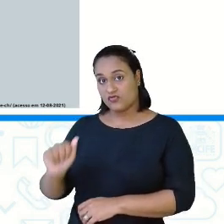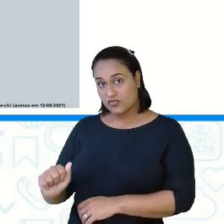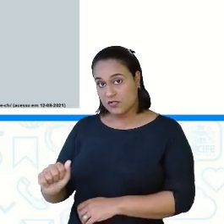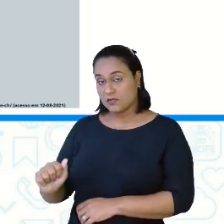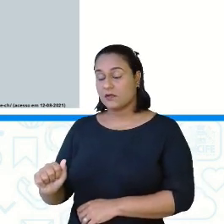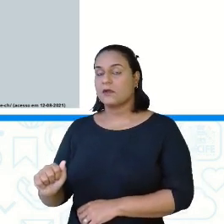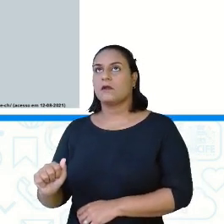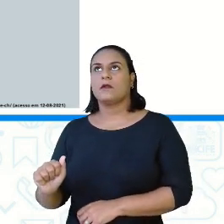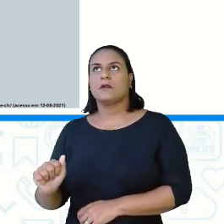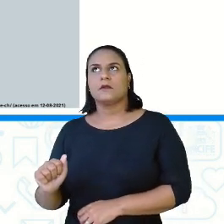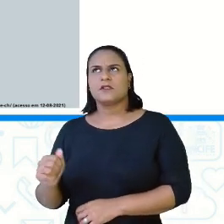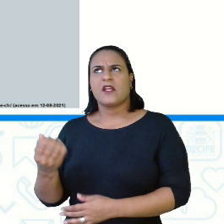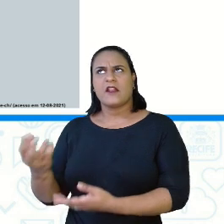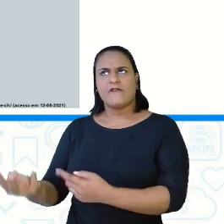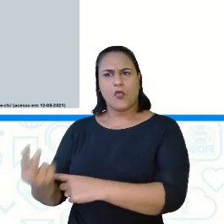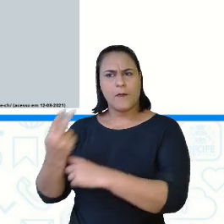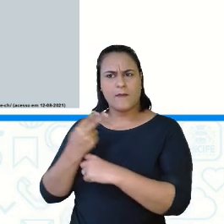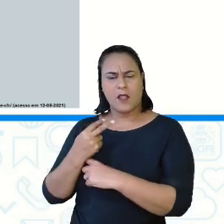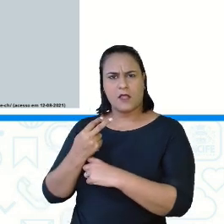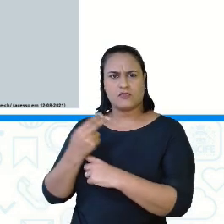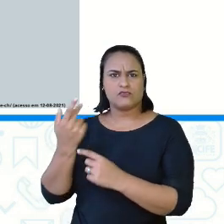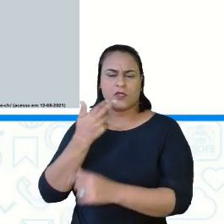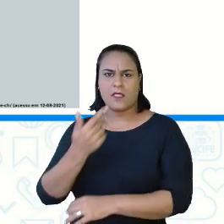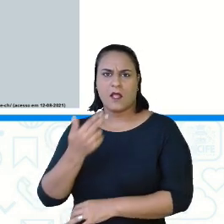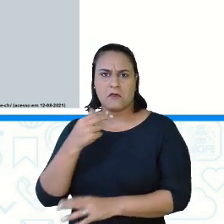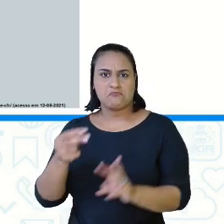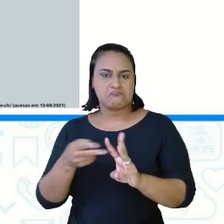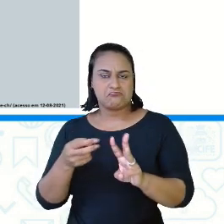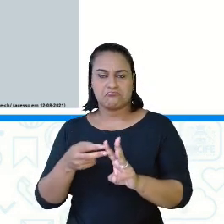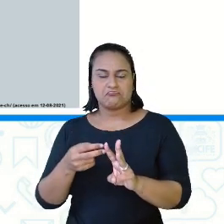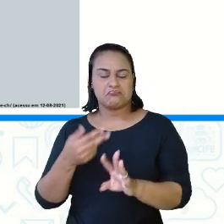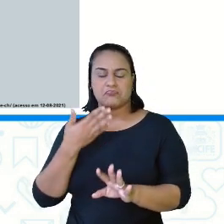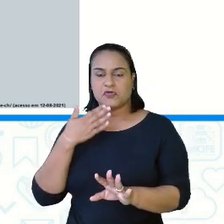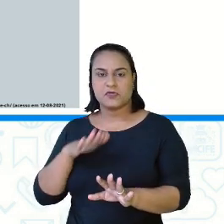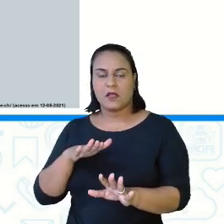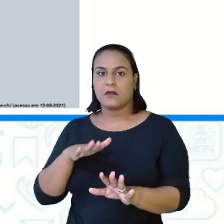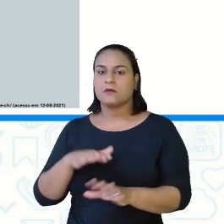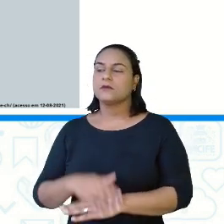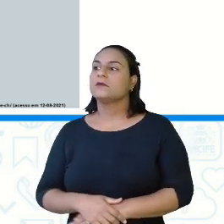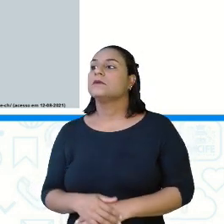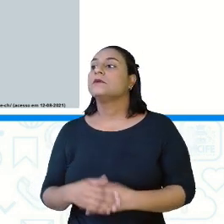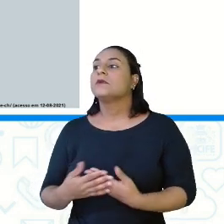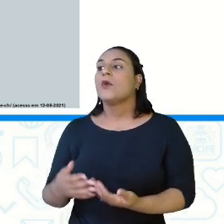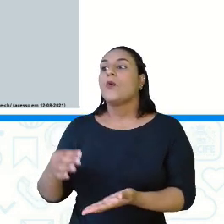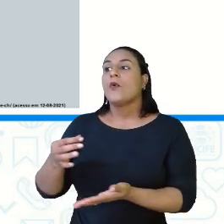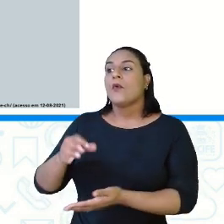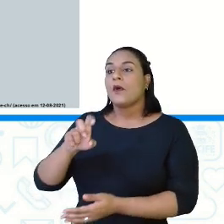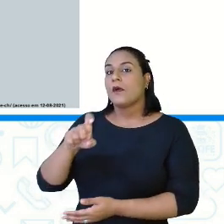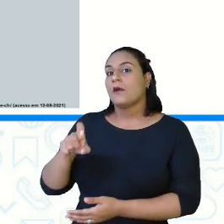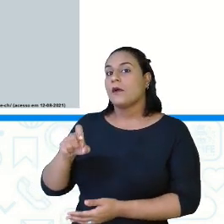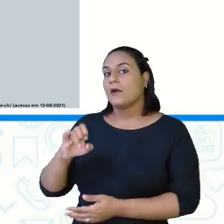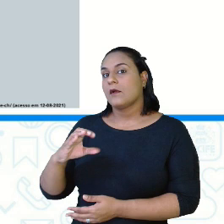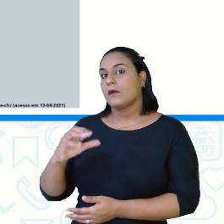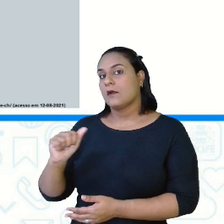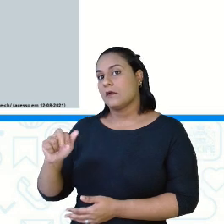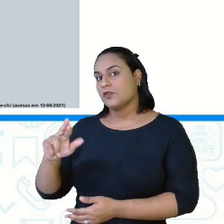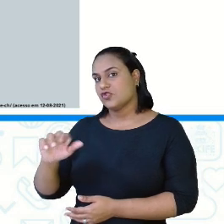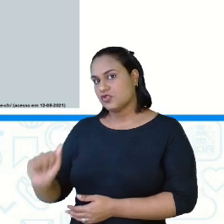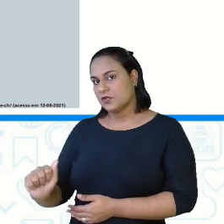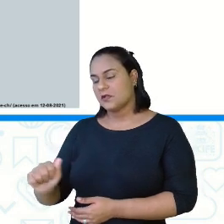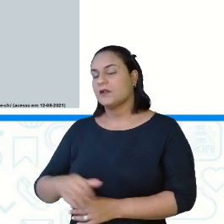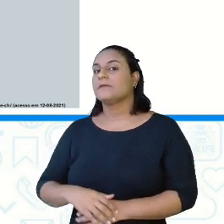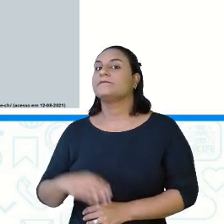alguma, ou é indígena, ou é... E se não, dicionário. Uma xícara de chá, mesma coisa, chá é